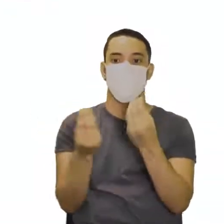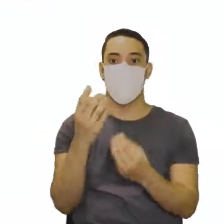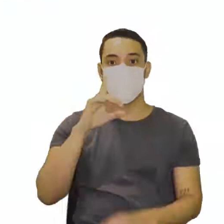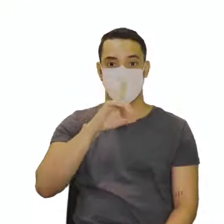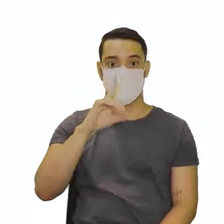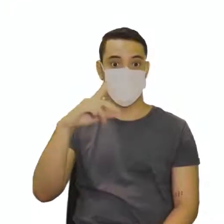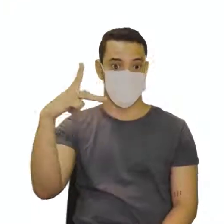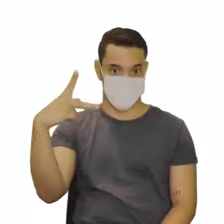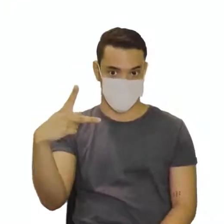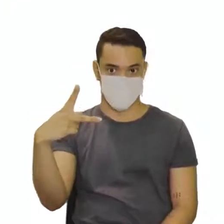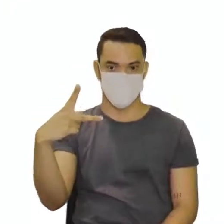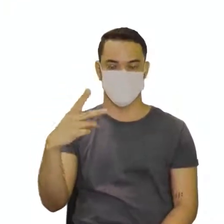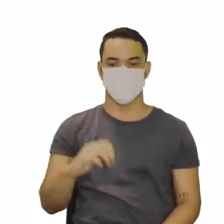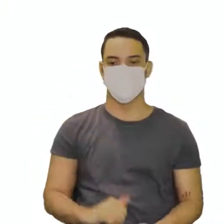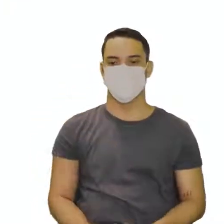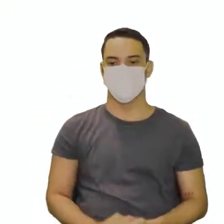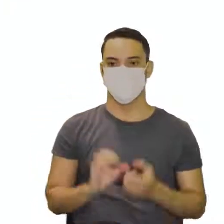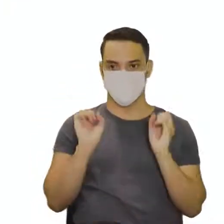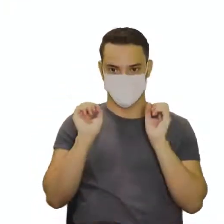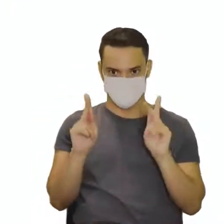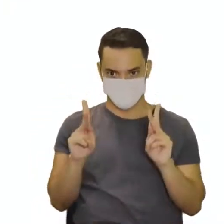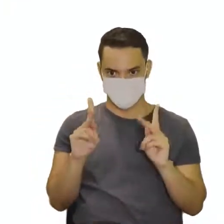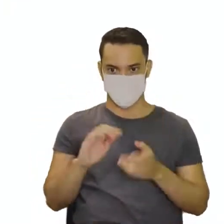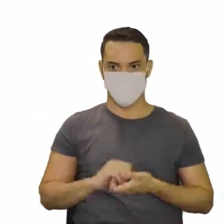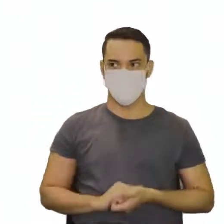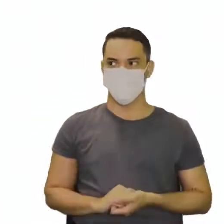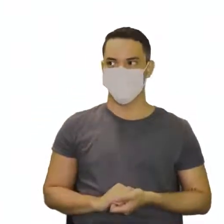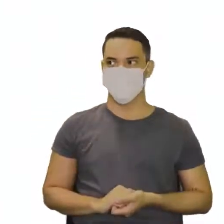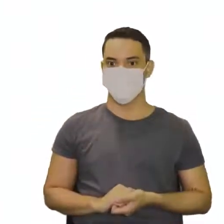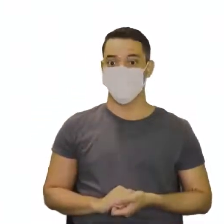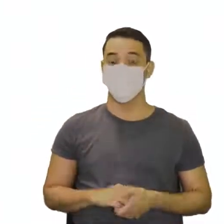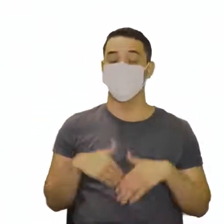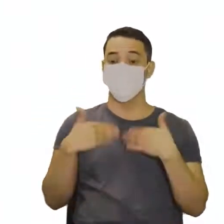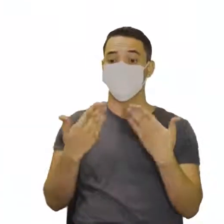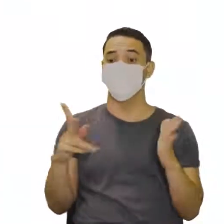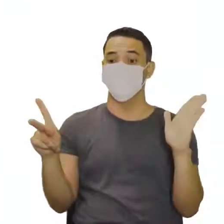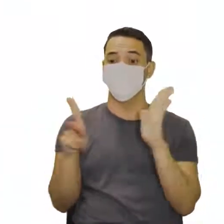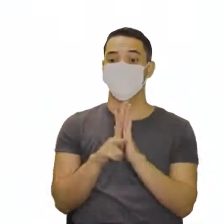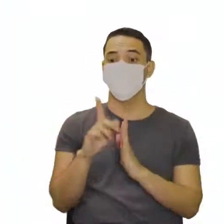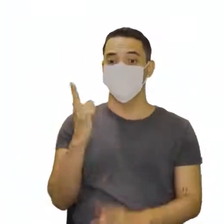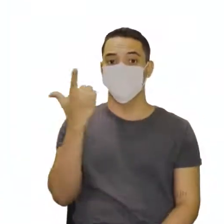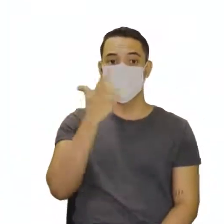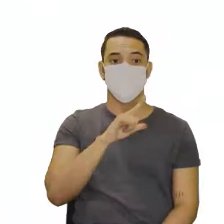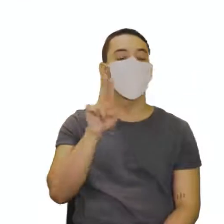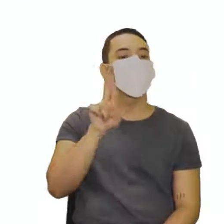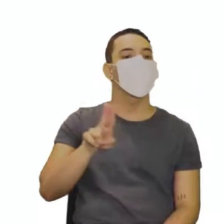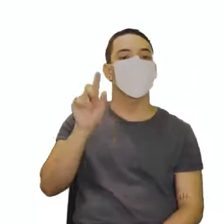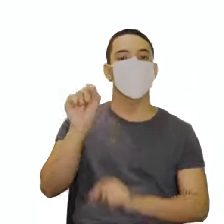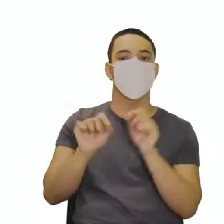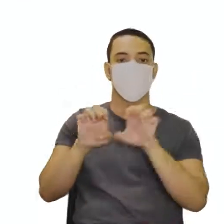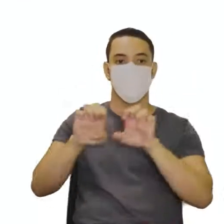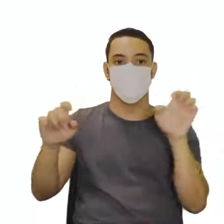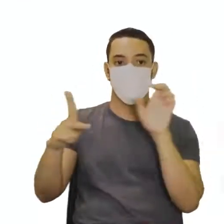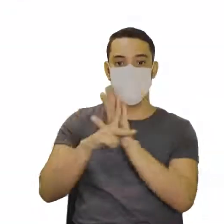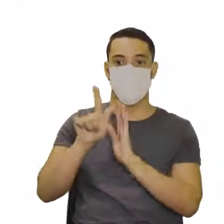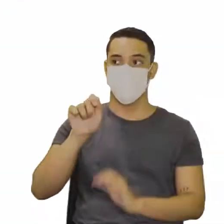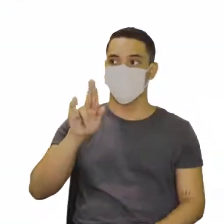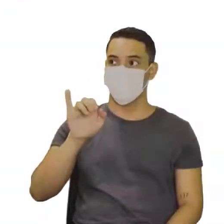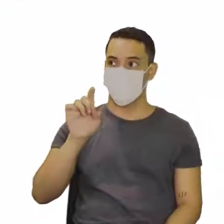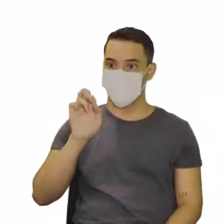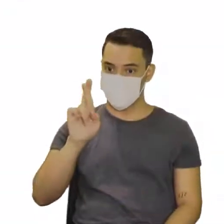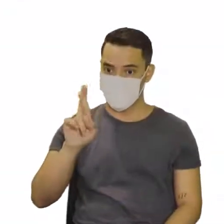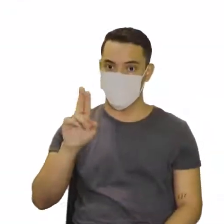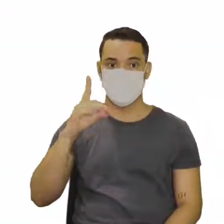entre esses terminais aí, ok? Para isso, eu vou usar a equação do gerador. Tá aqui, ó,